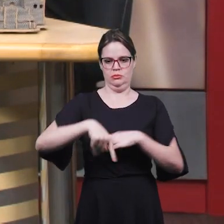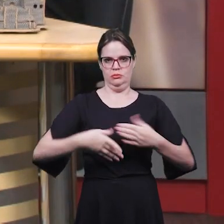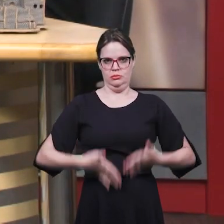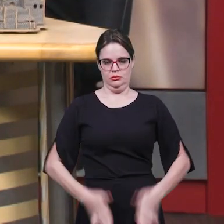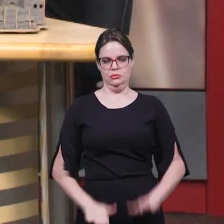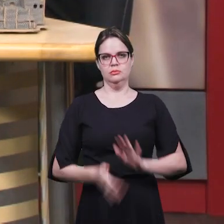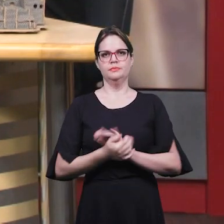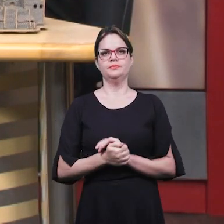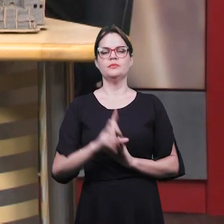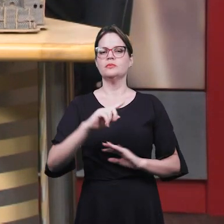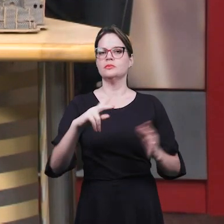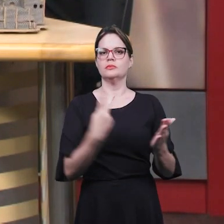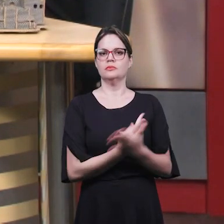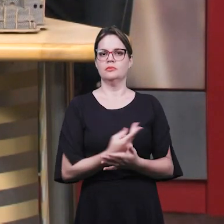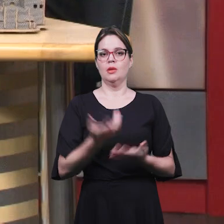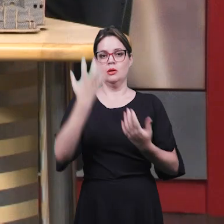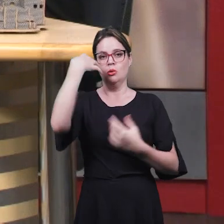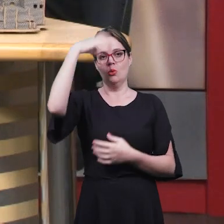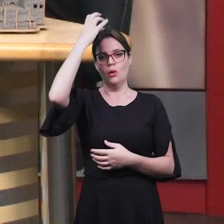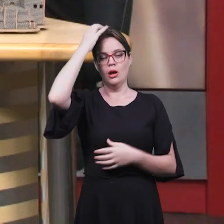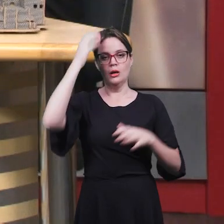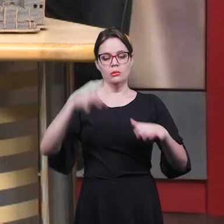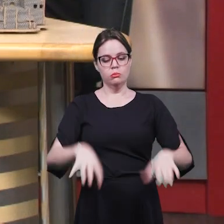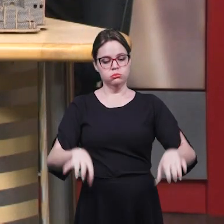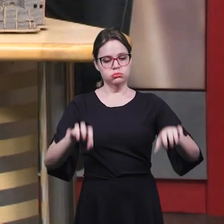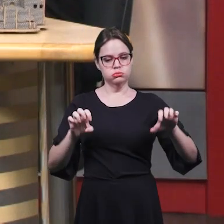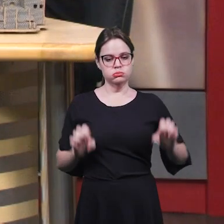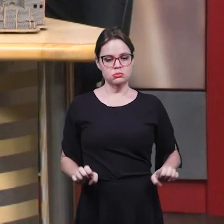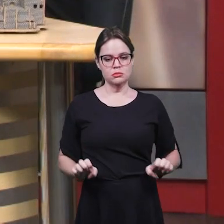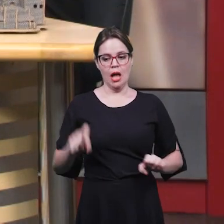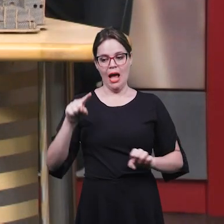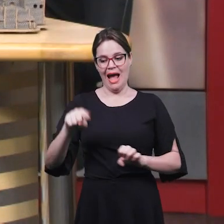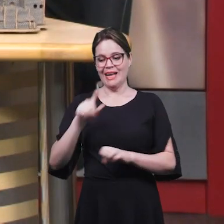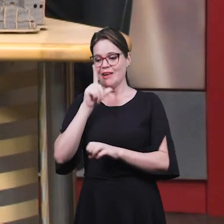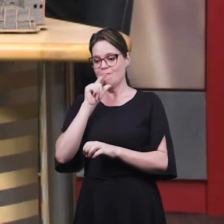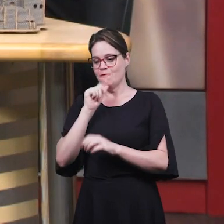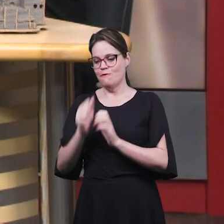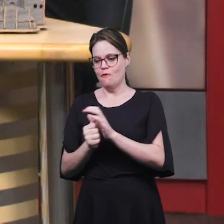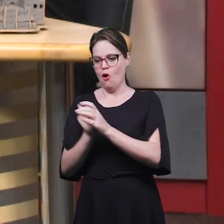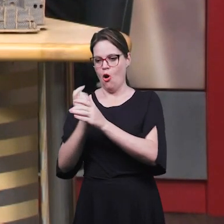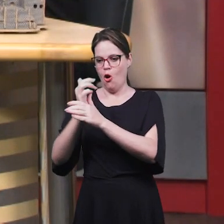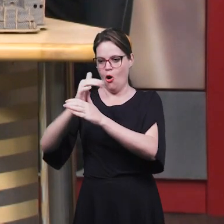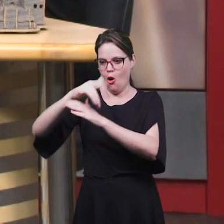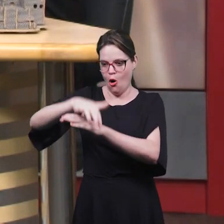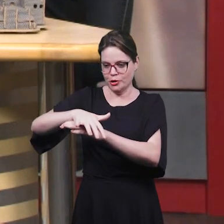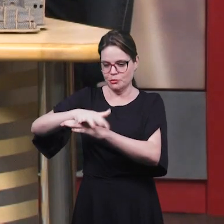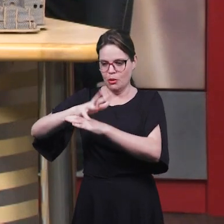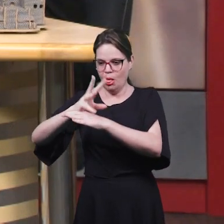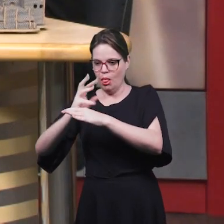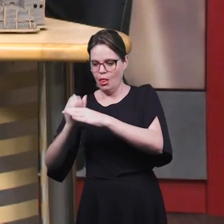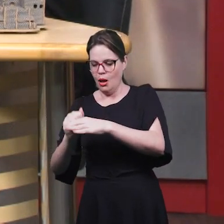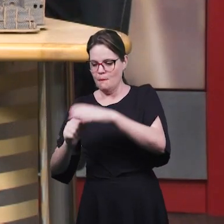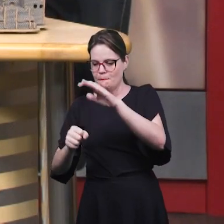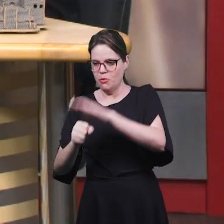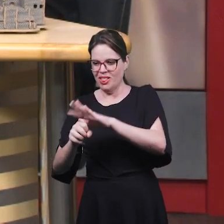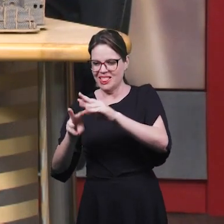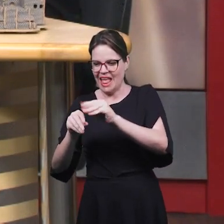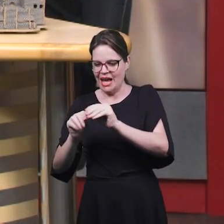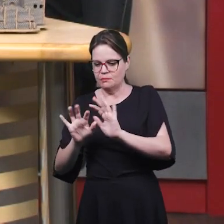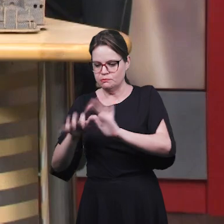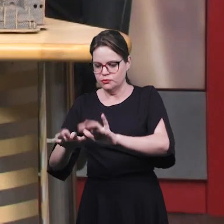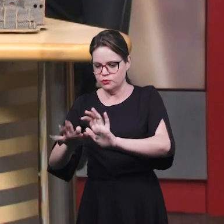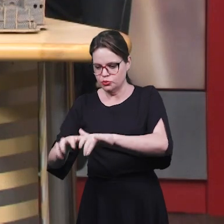aqueduto e cobriu a fonte de Gion e trouxe para dentro dos